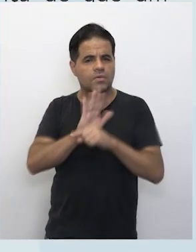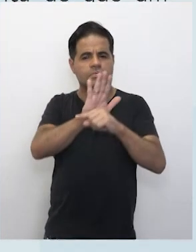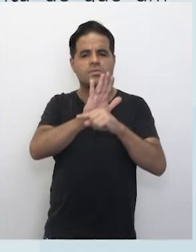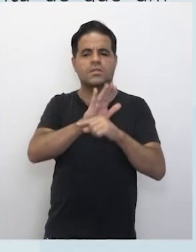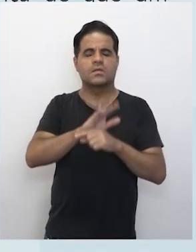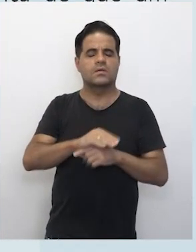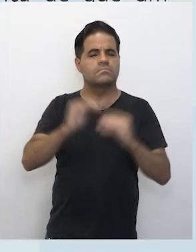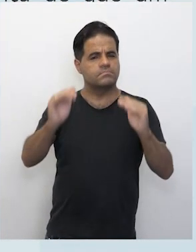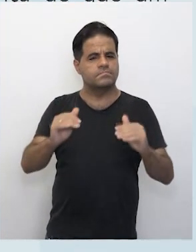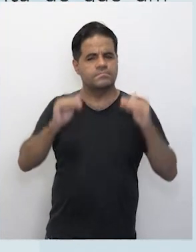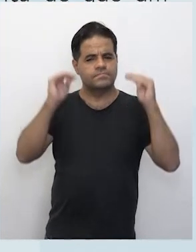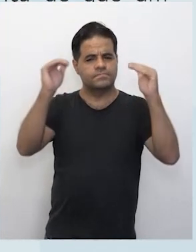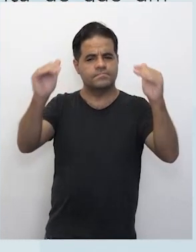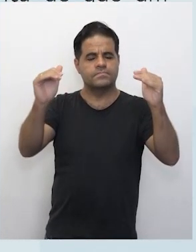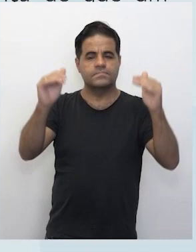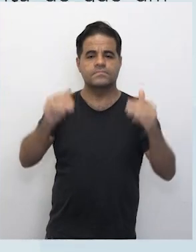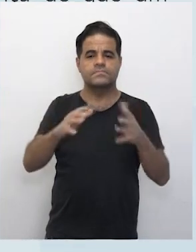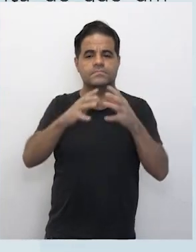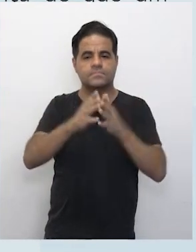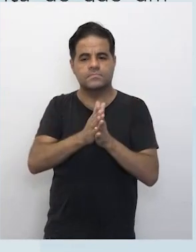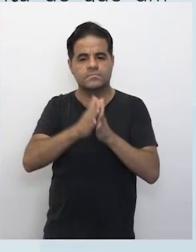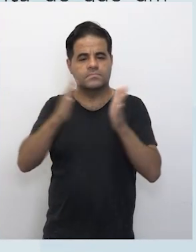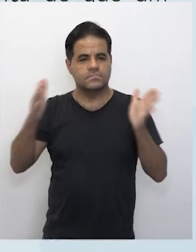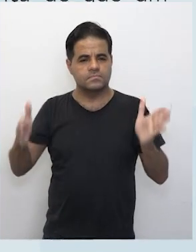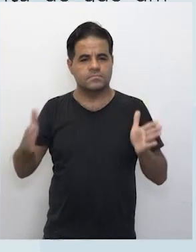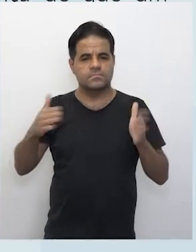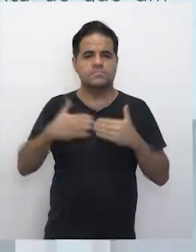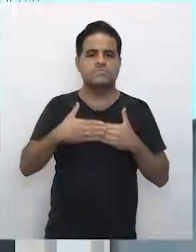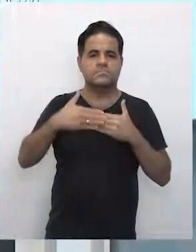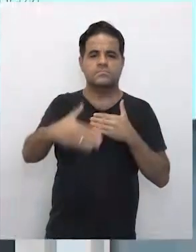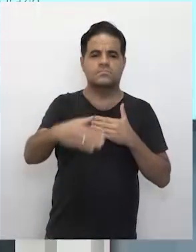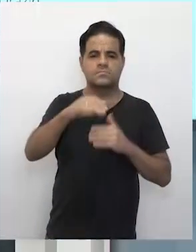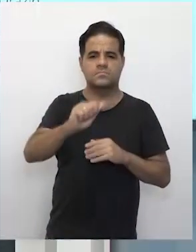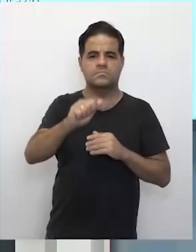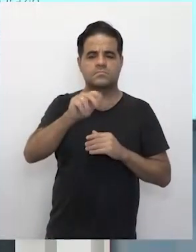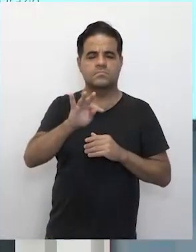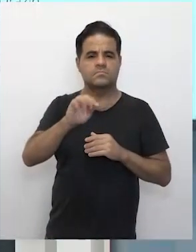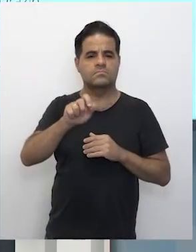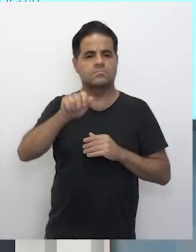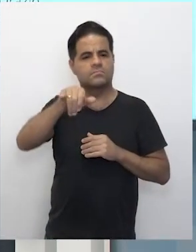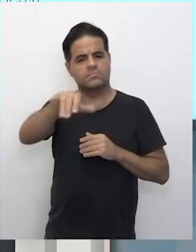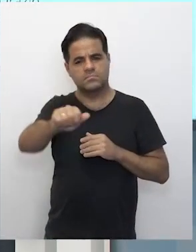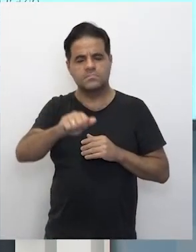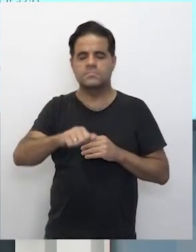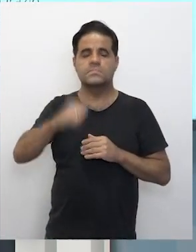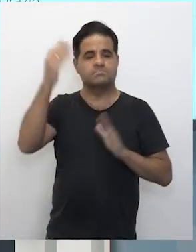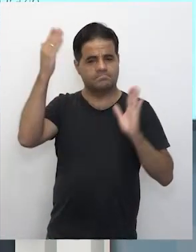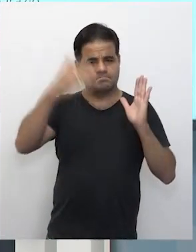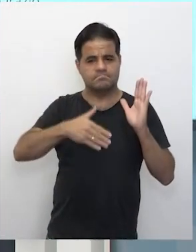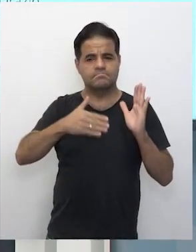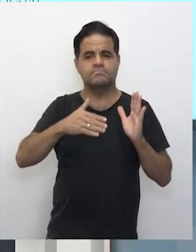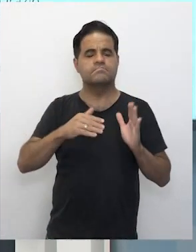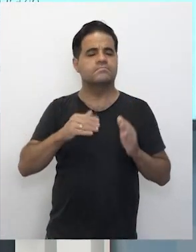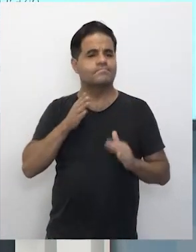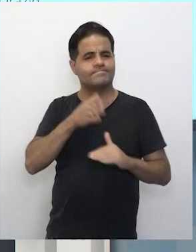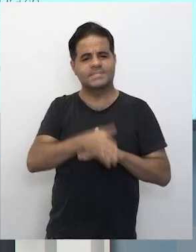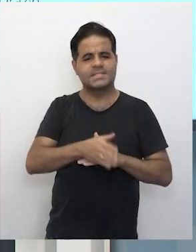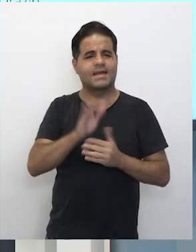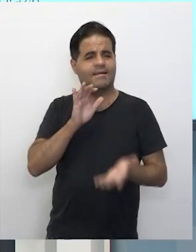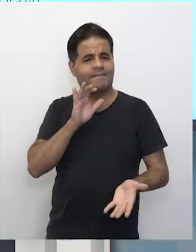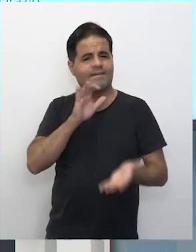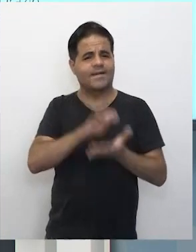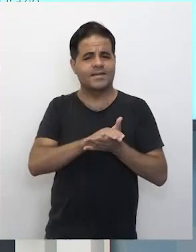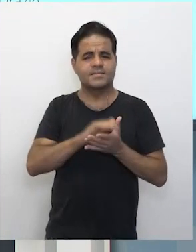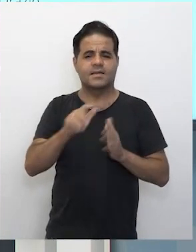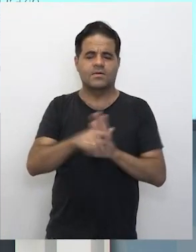autoridades italianas ouvissem, né, o relato da Artemísia, que ela não precisasse passar por essa situação de ter que casar